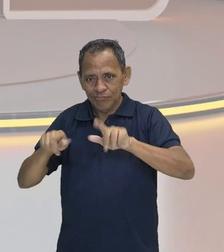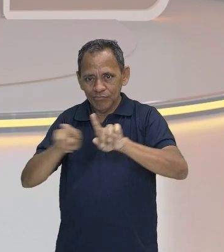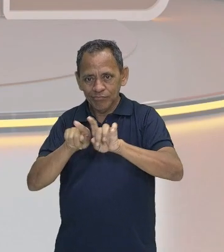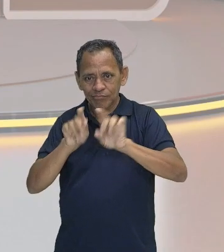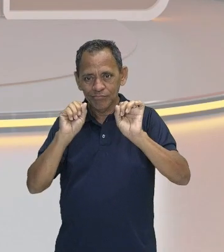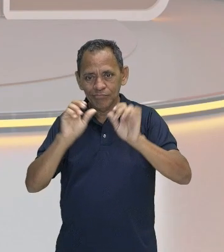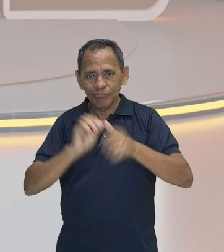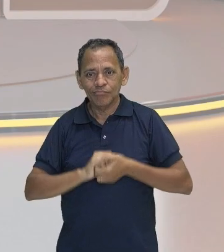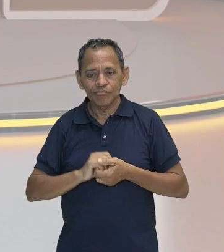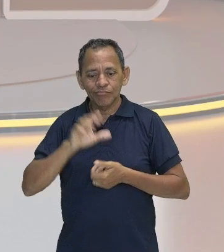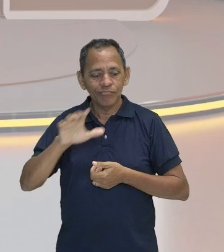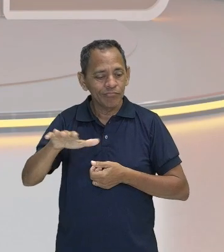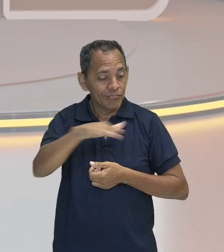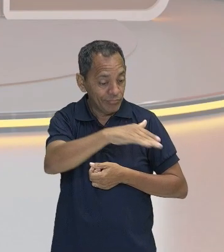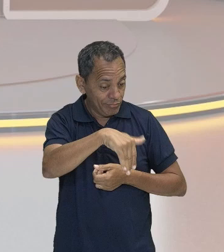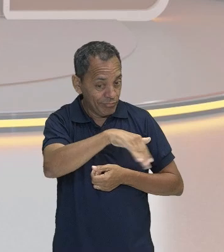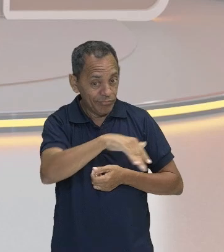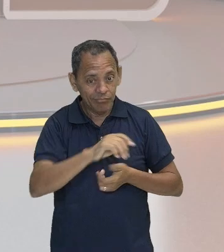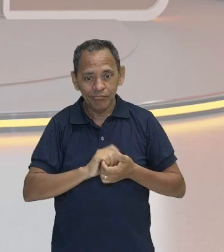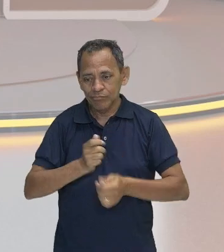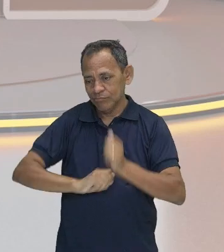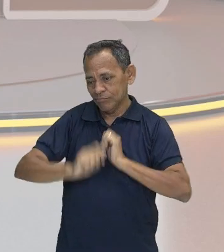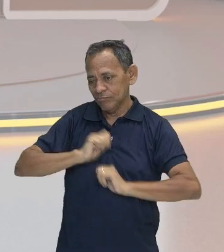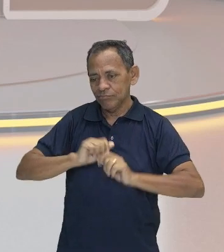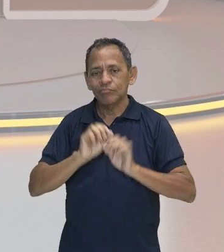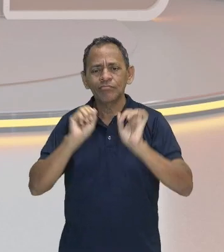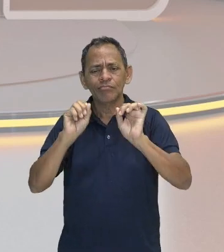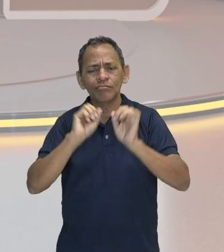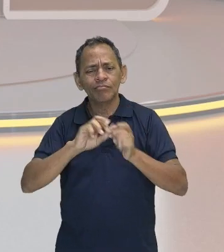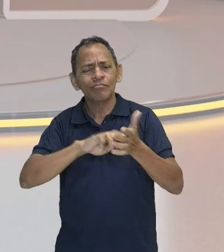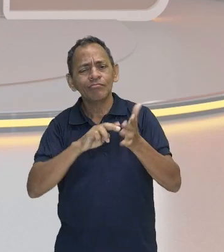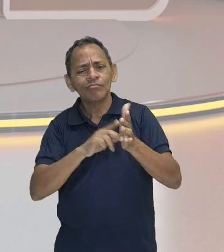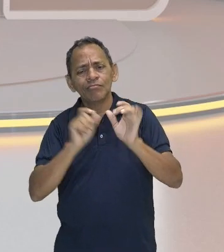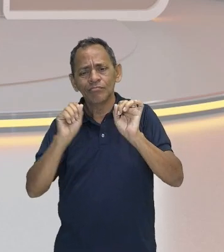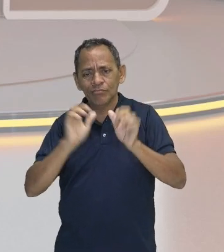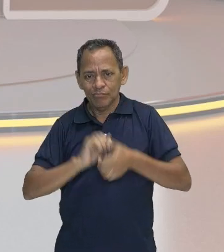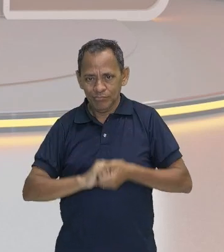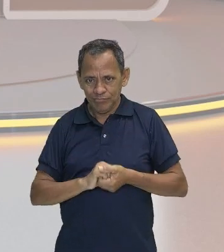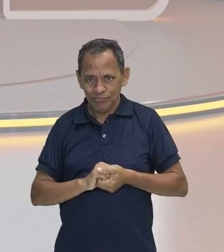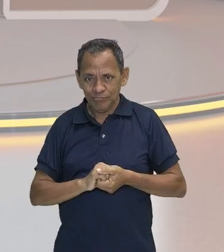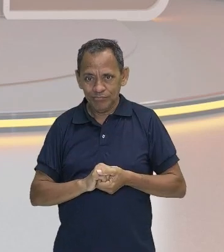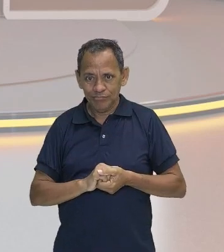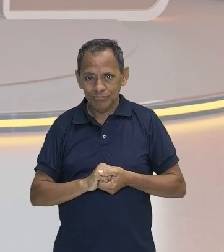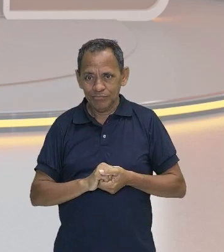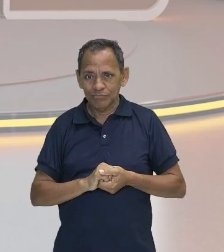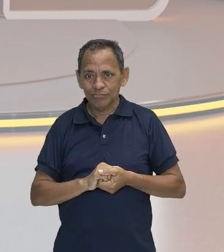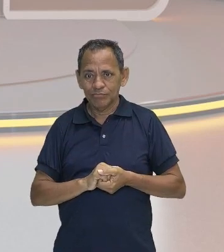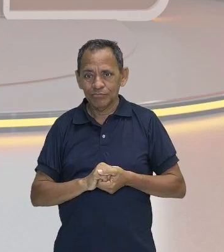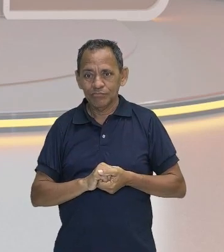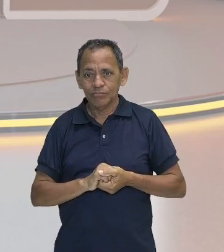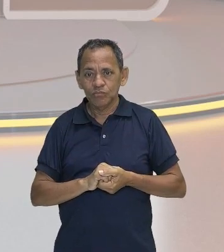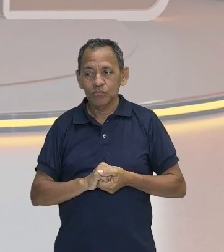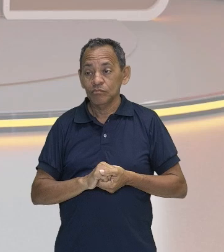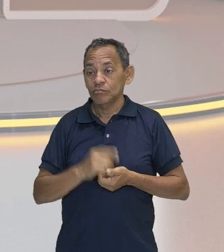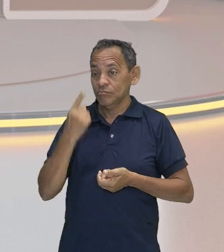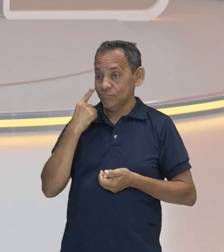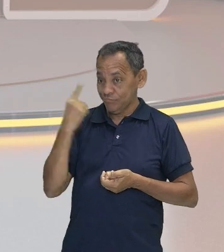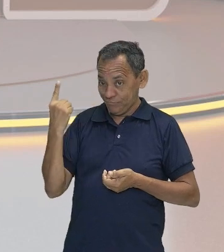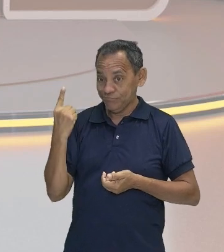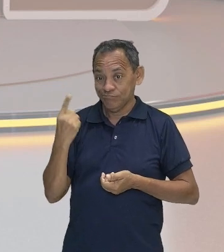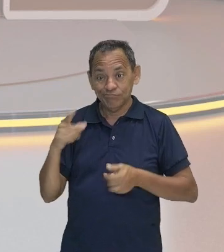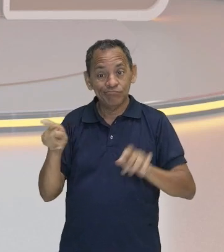e os setores econômicos. Então, o que seria essa população economicamente ativa? Ou, como eu coloquei aqui para vocês